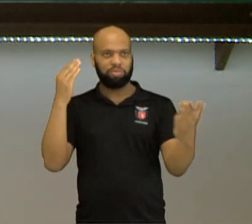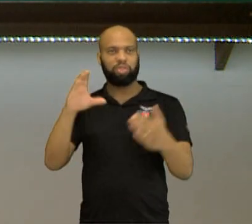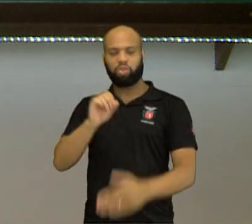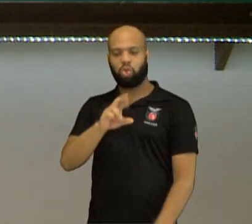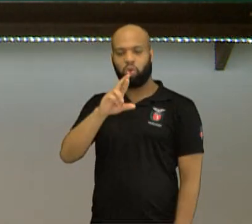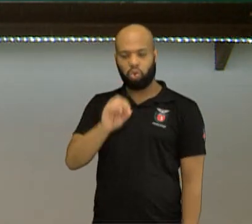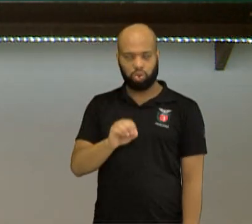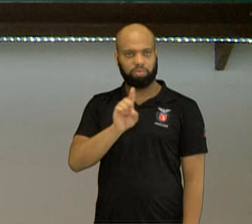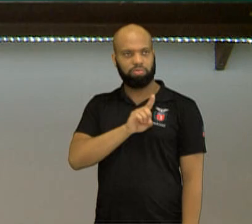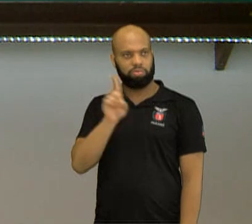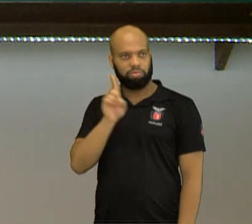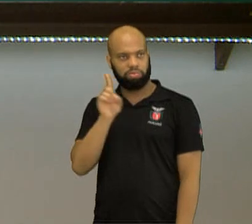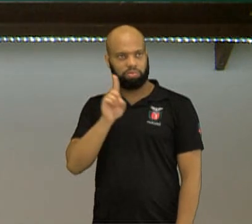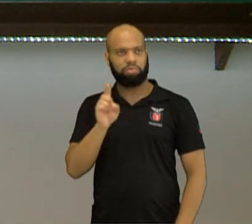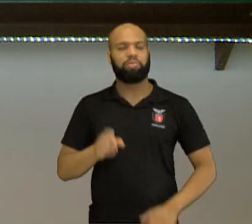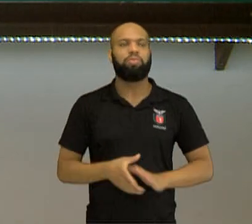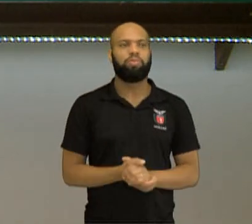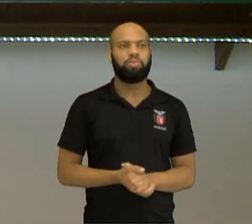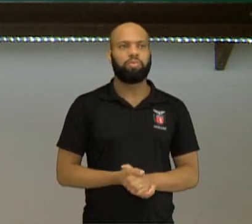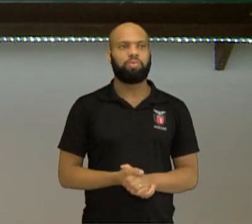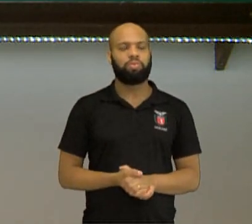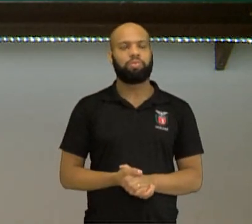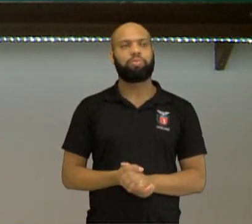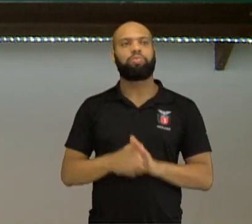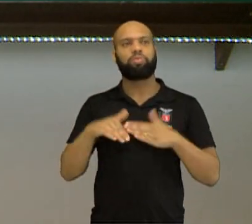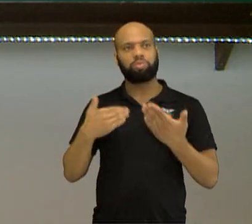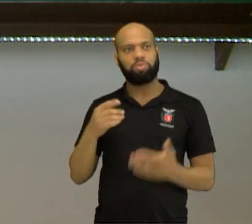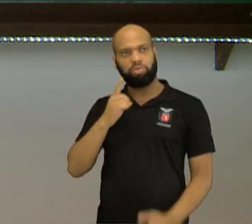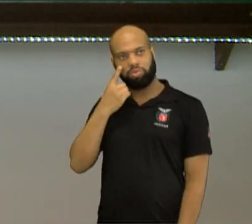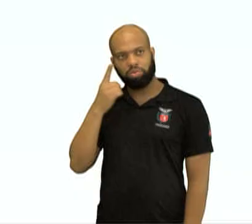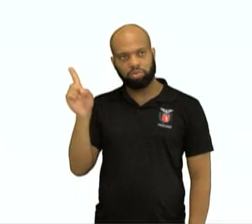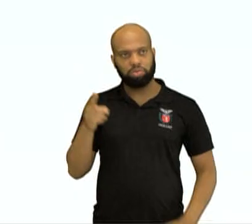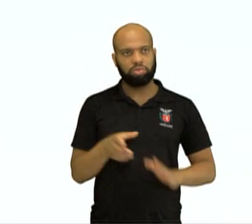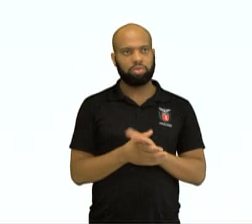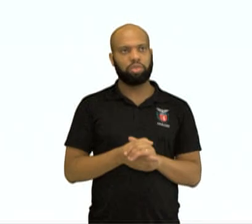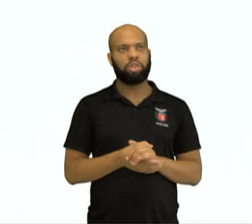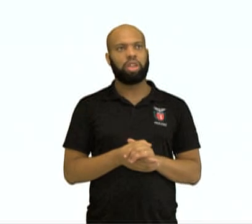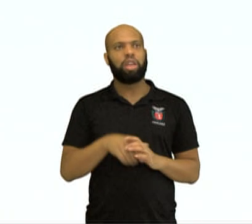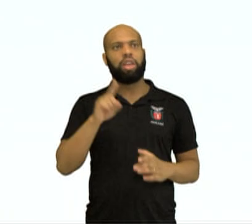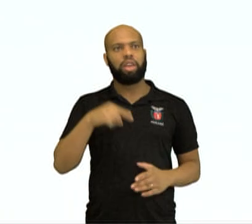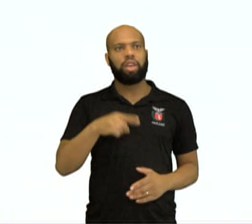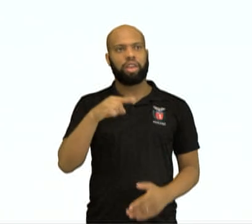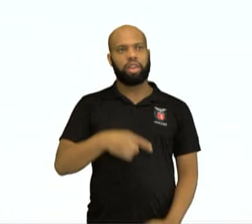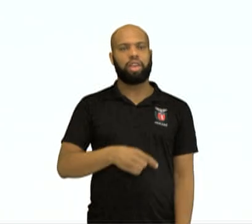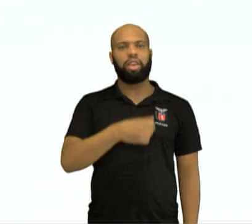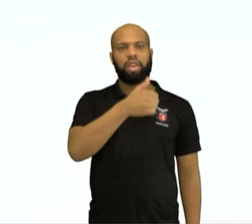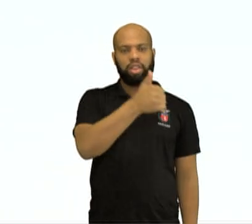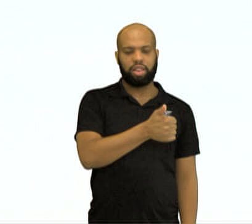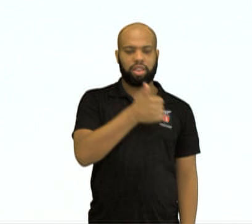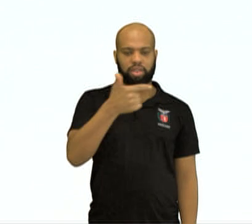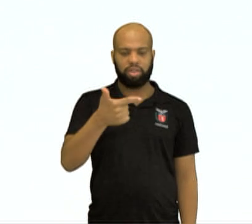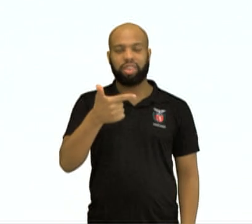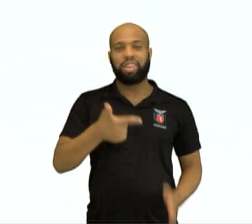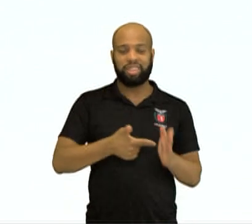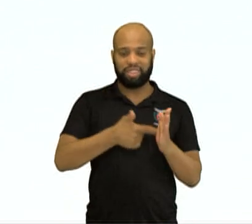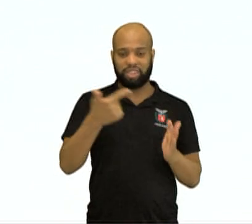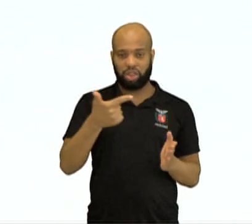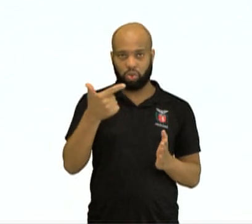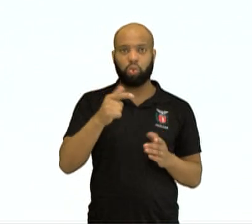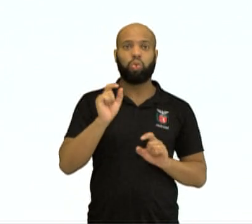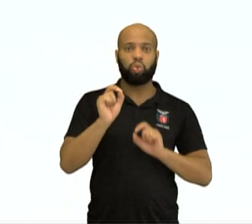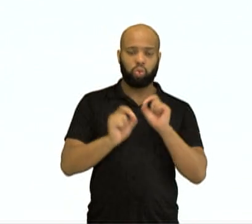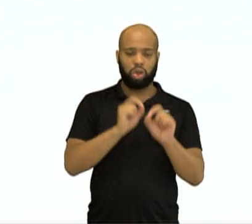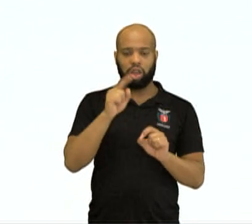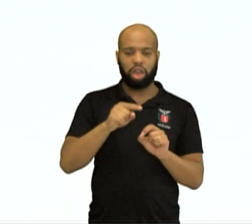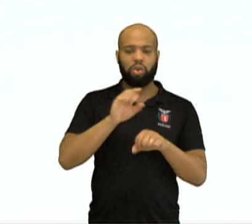simbolizando, né, o coro e o corifeu, né? Então aqui é o 12º curso de iniciação